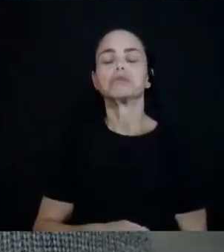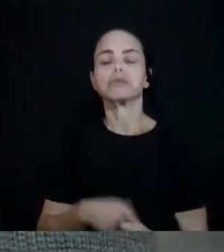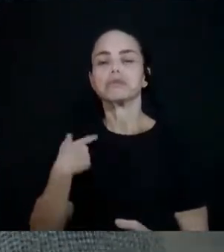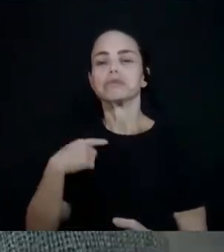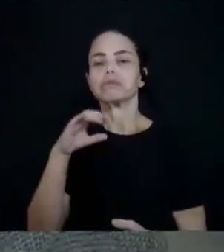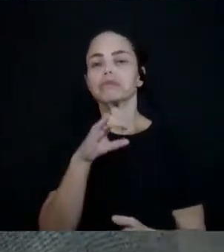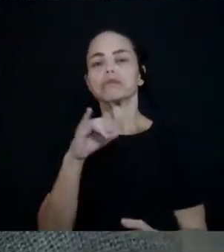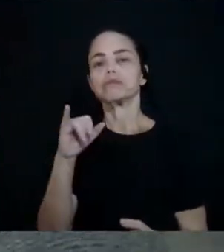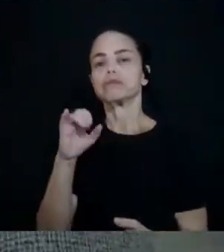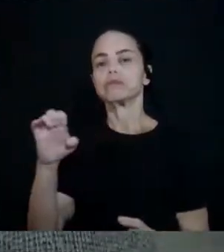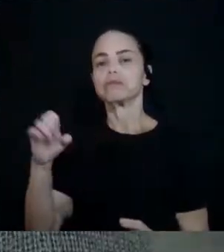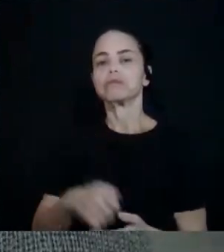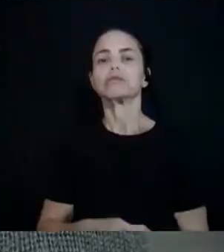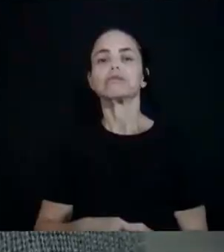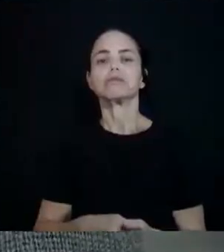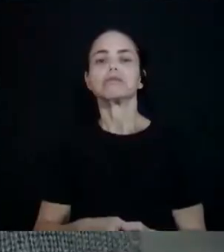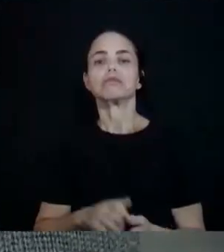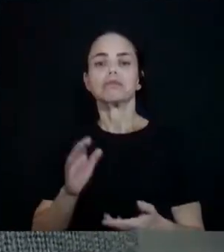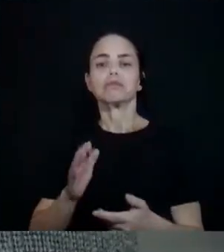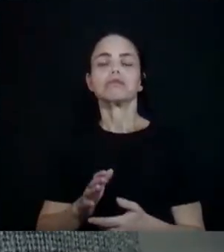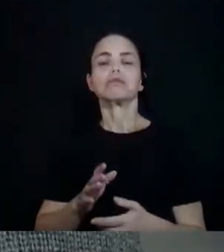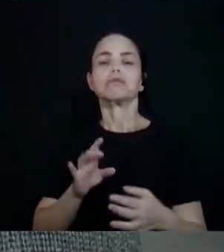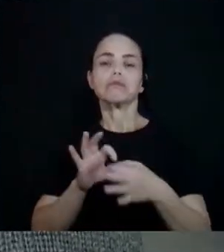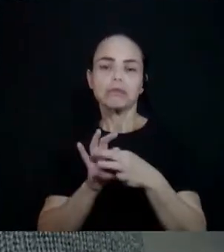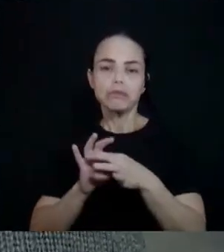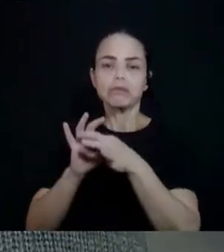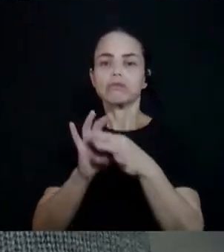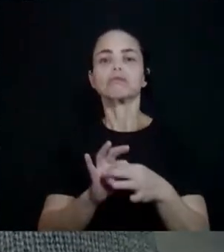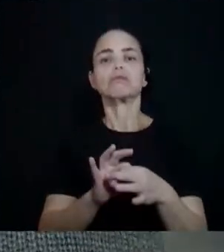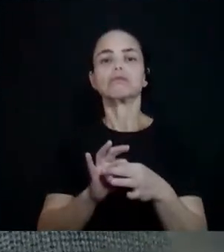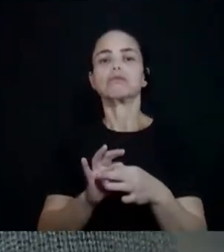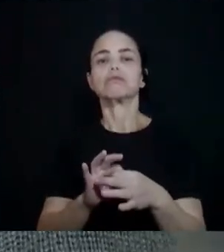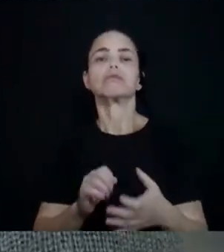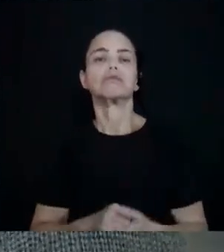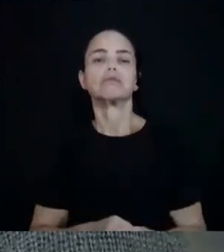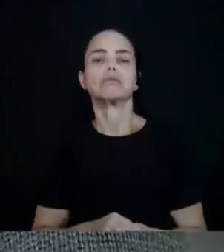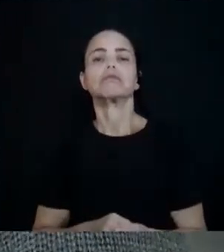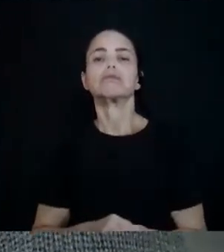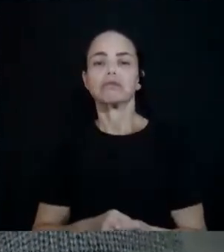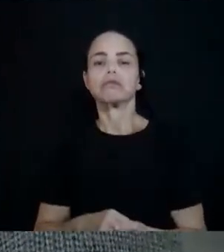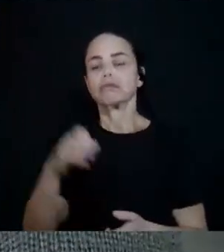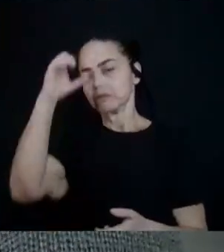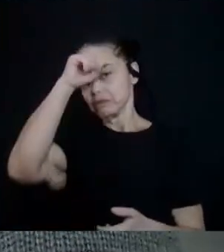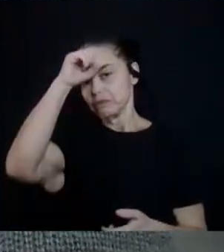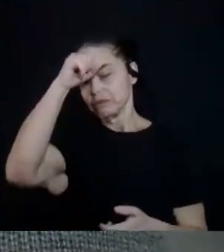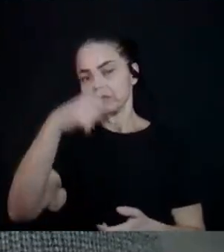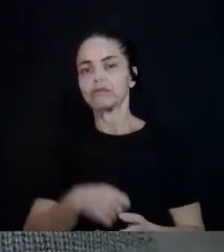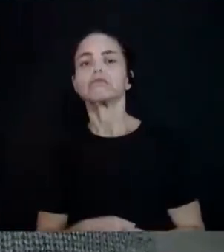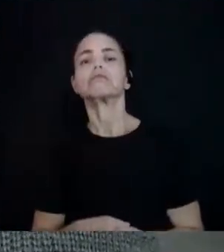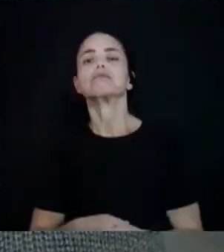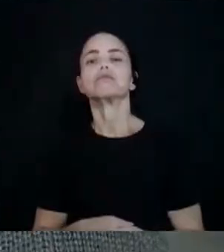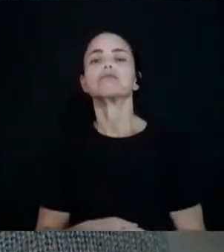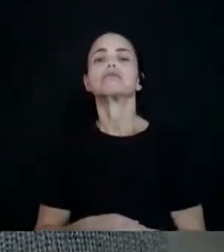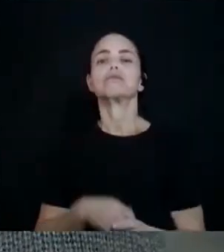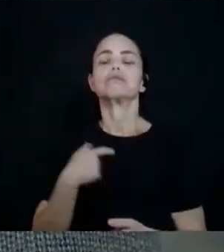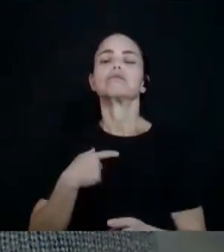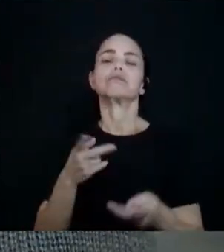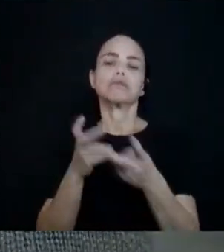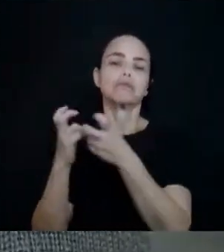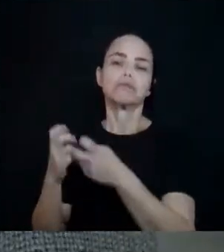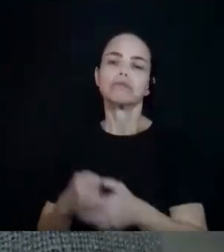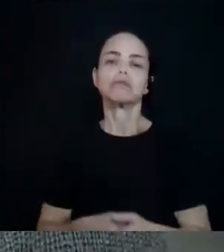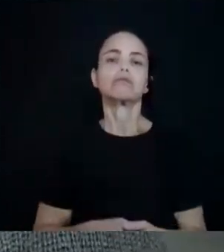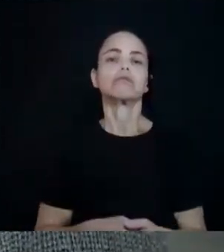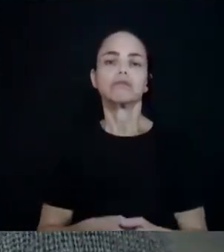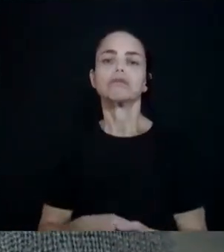patrocinar não, né, em conjunto com a gente para aprender e ter mais reconhecimento sobre quem